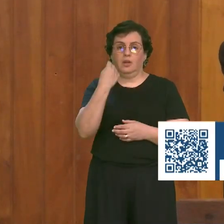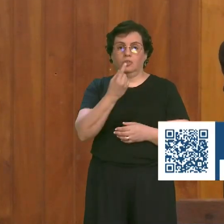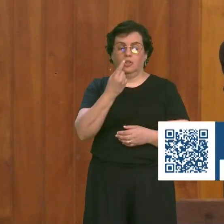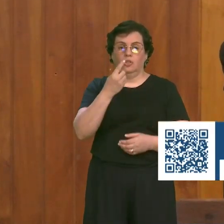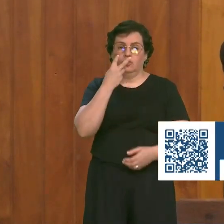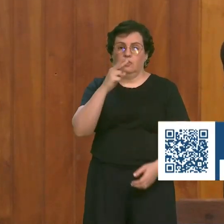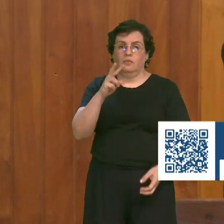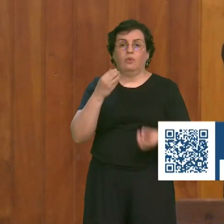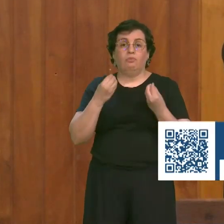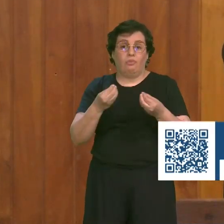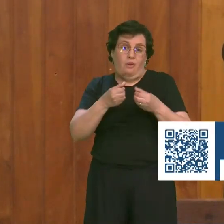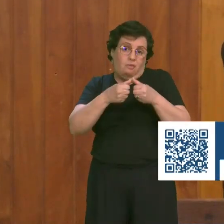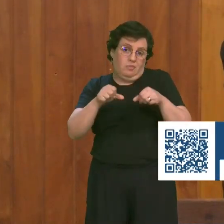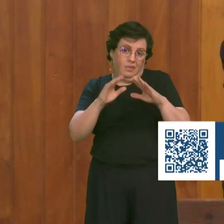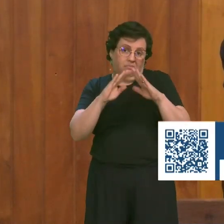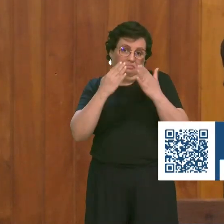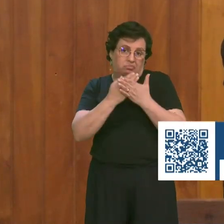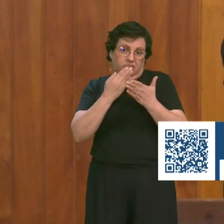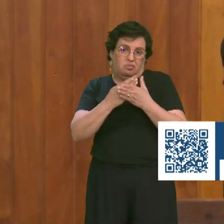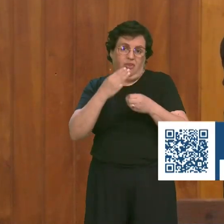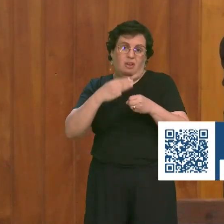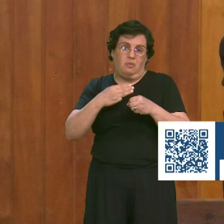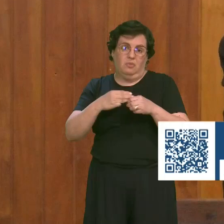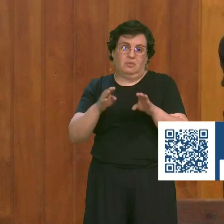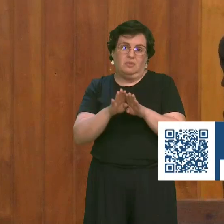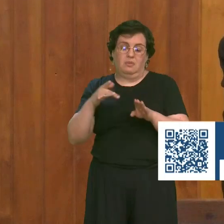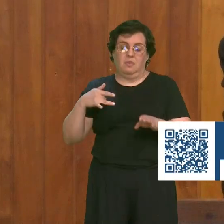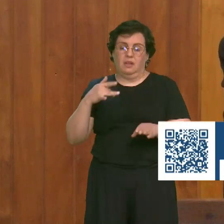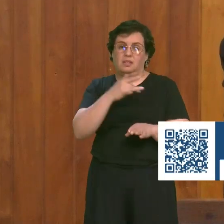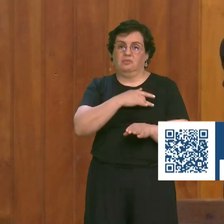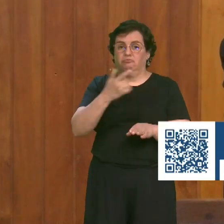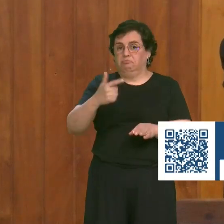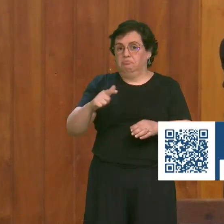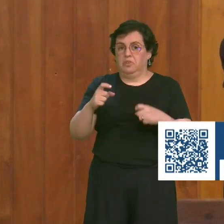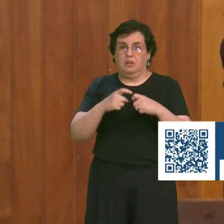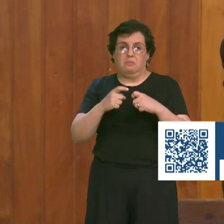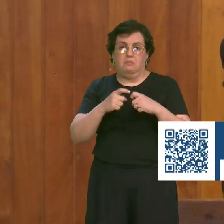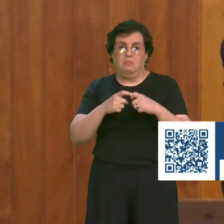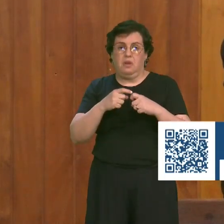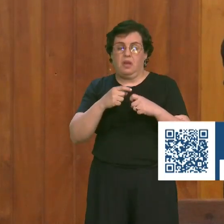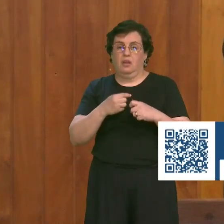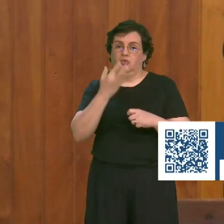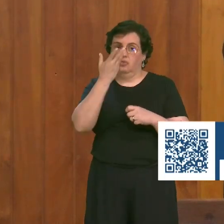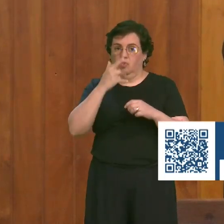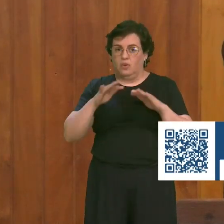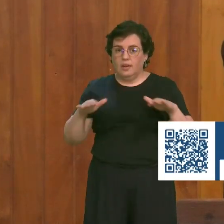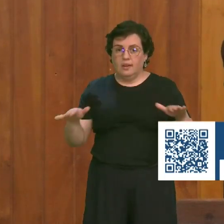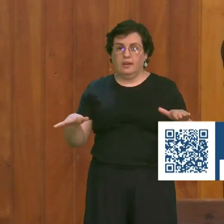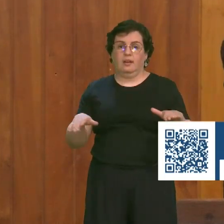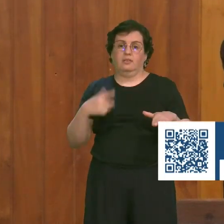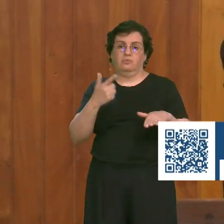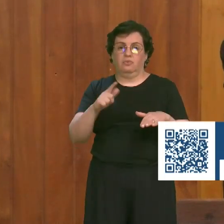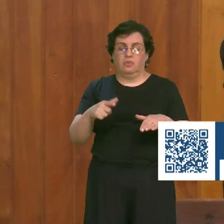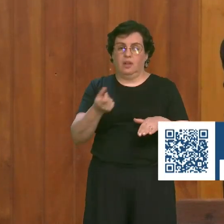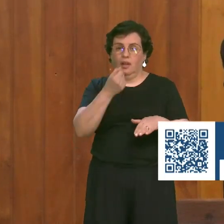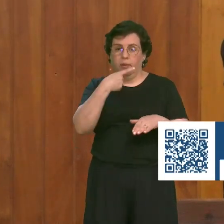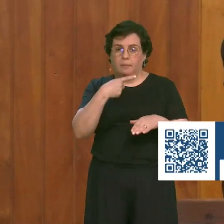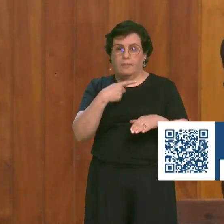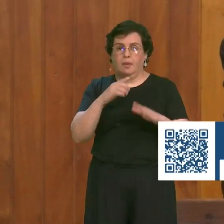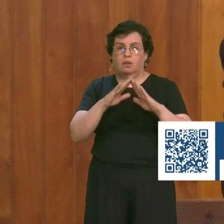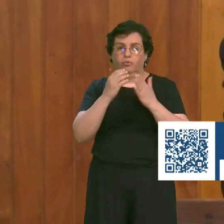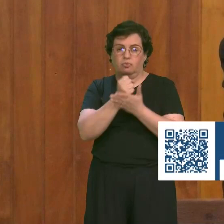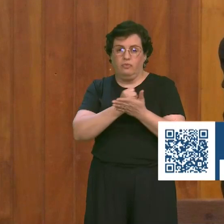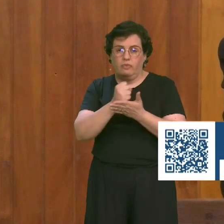viu como tá o estado da Escola Municipal Como tá o estado da área da saúde não tem médico pediatra Não tem remédio em Farmácia Popular